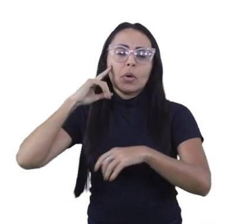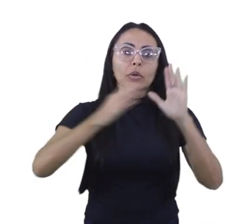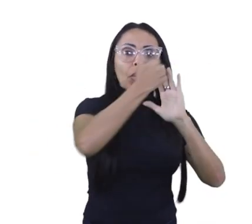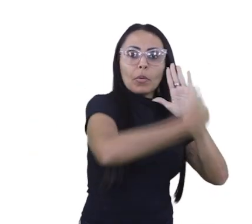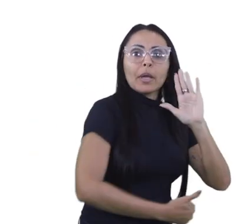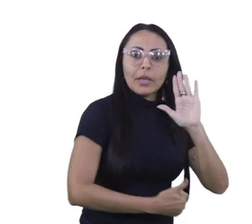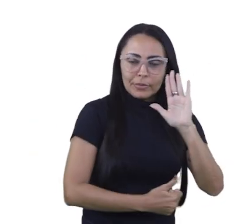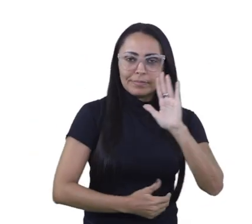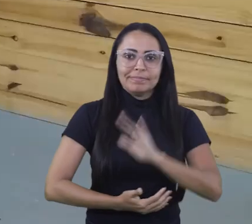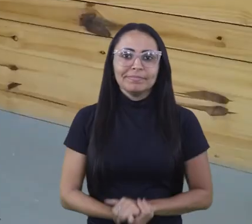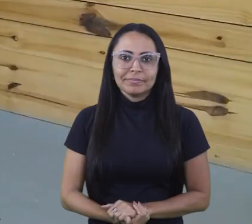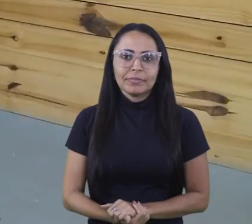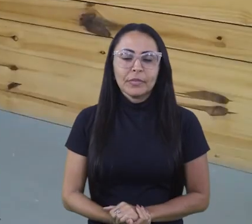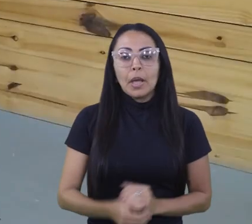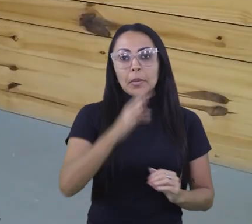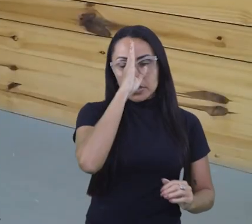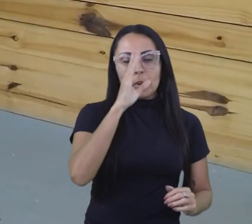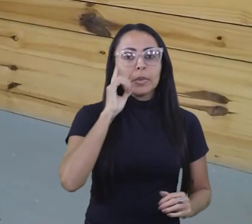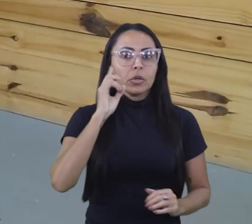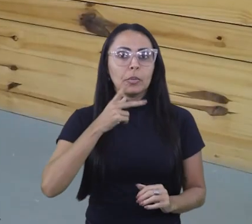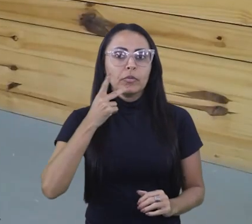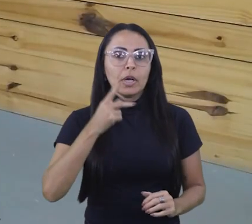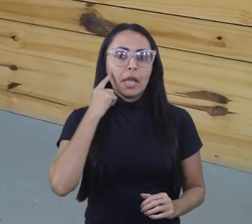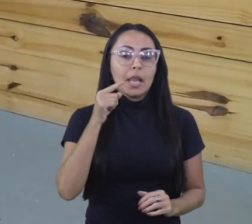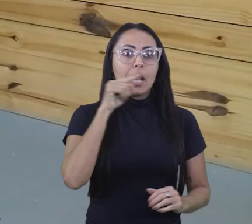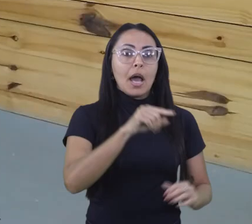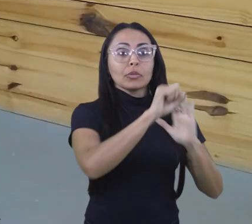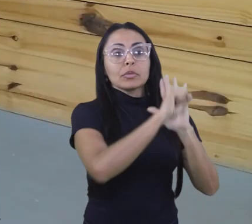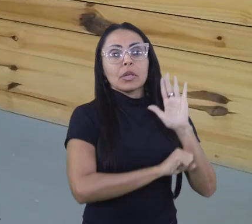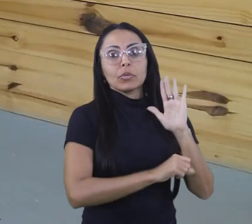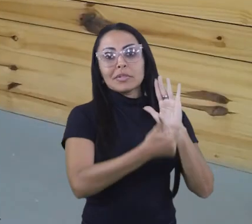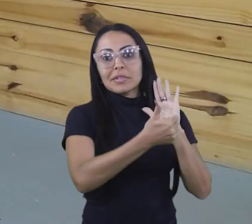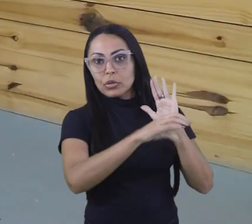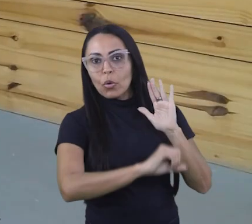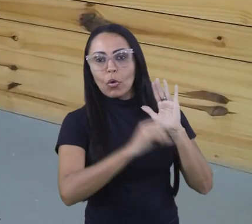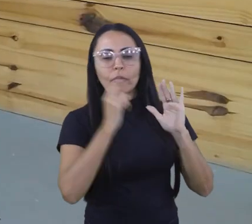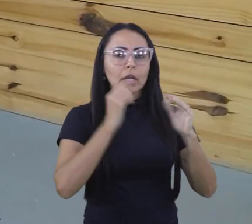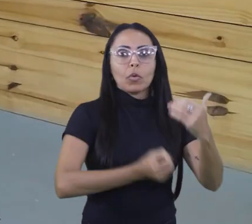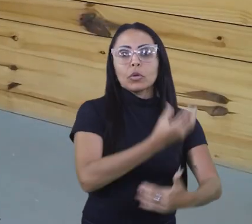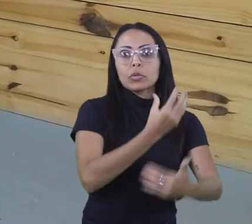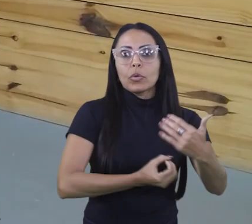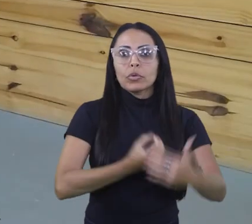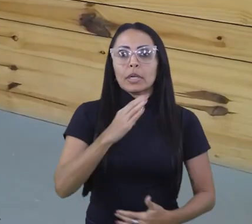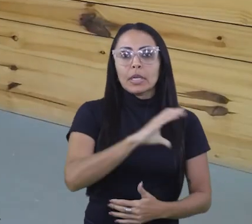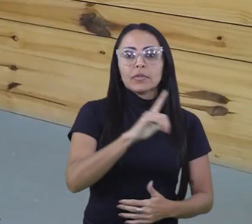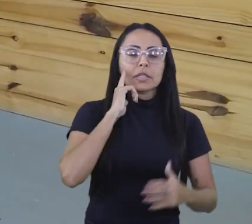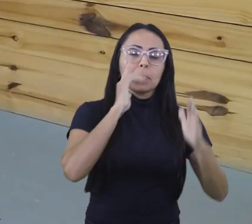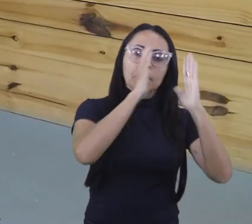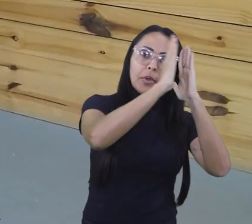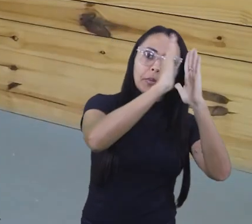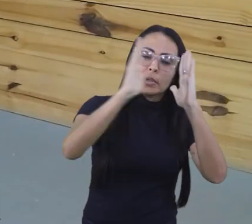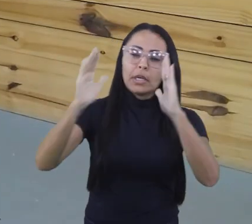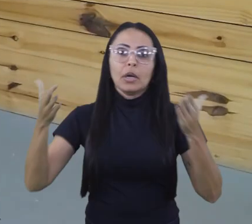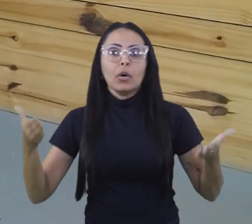na estante. Principalmente, como eu falei, lá no século XIX, que é quando surgem as classificações bibliográficas, né? Hoje a